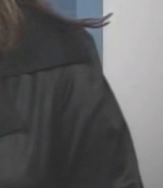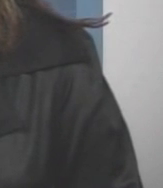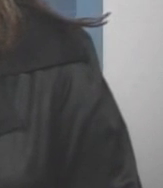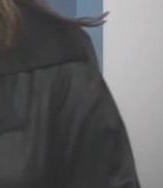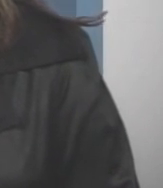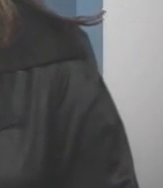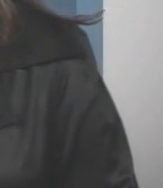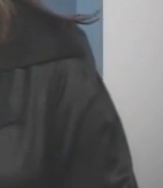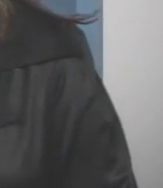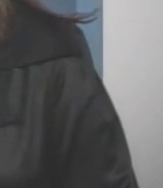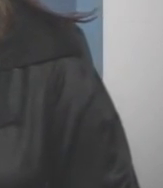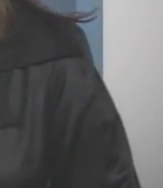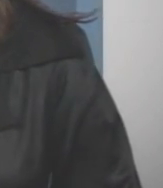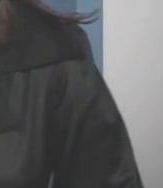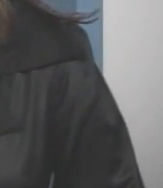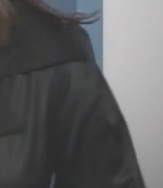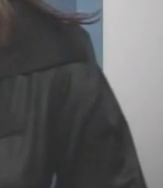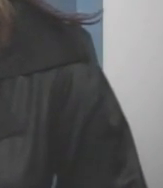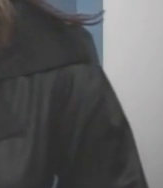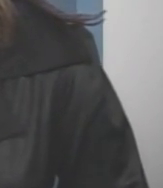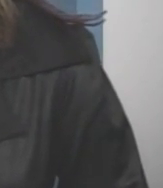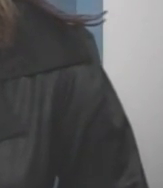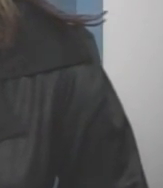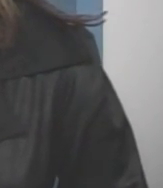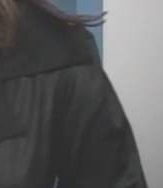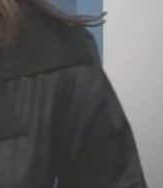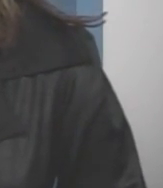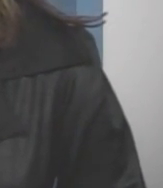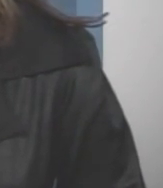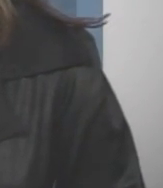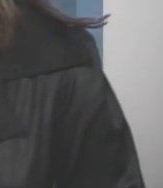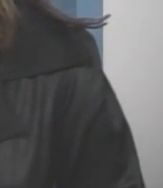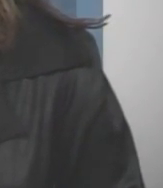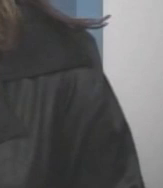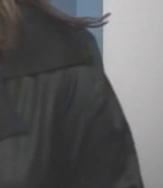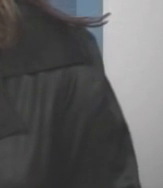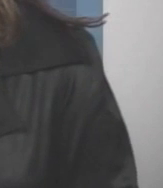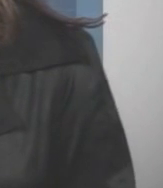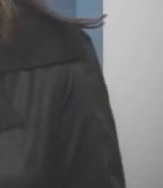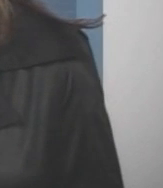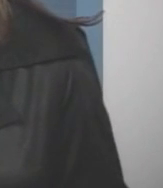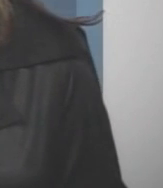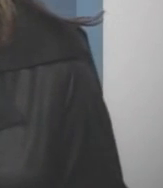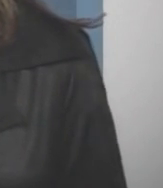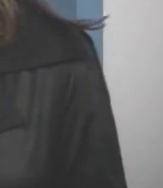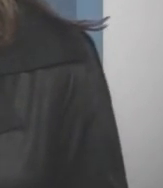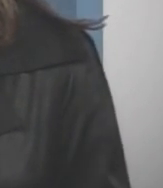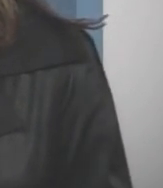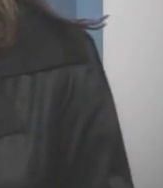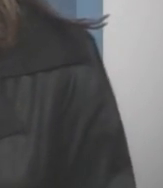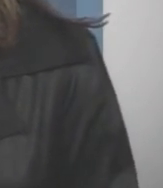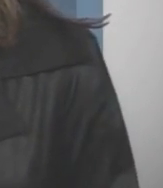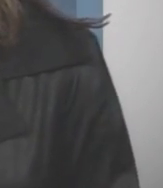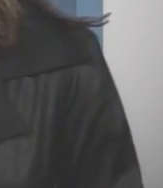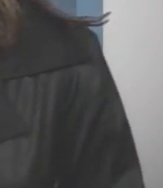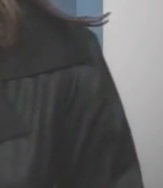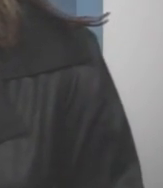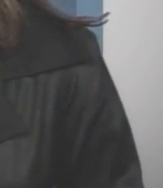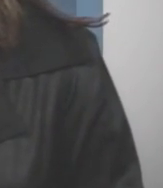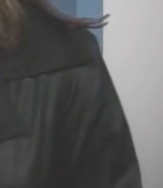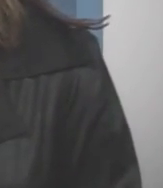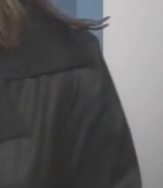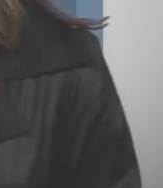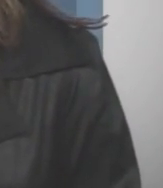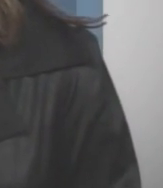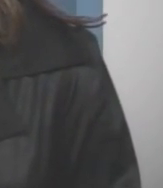Você acompanhou a entrevista coletiva concedida pela presidenta Dilma Rousseff em Nova York, onde, entre outros compromissos, abriu o debate